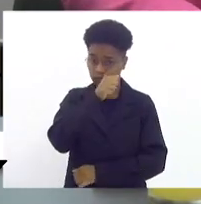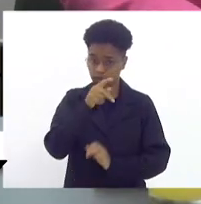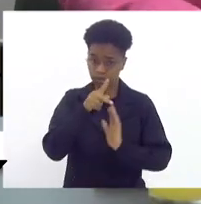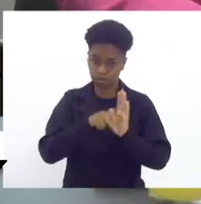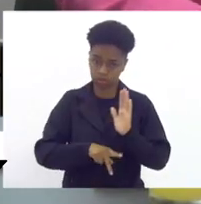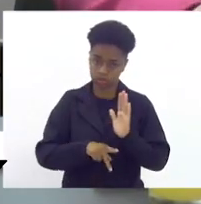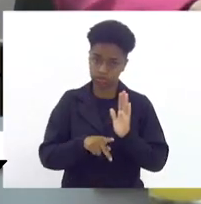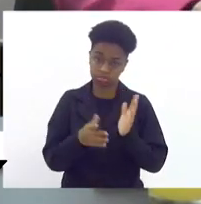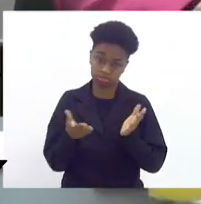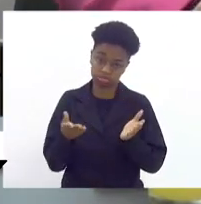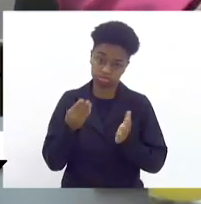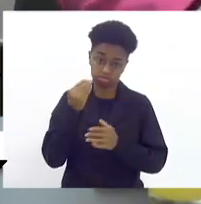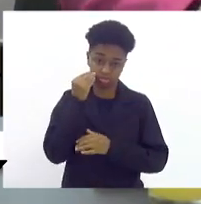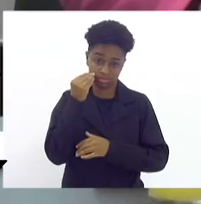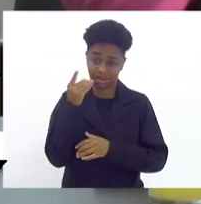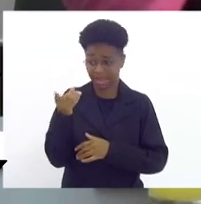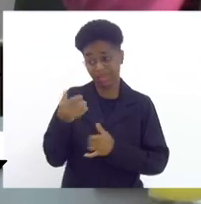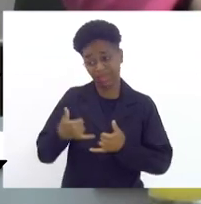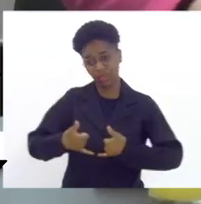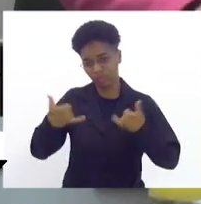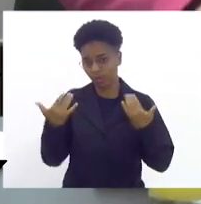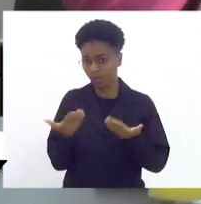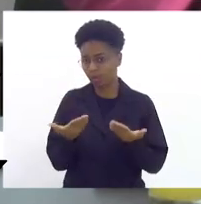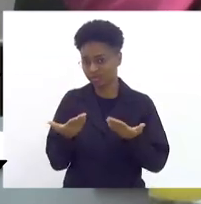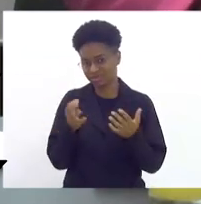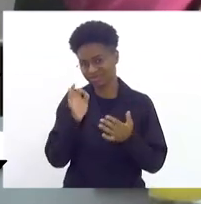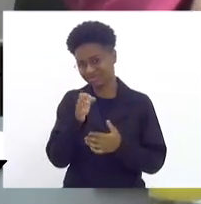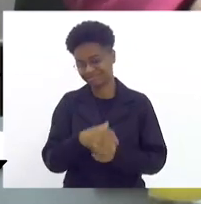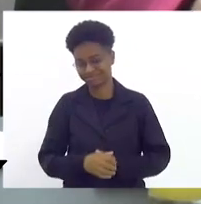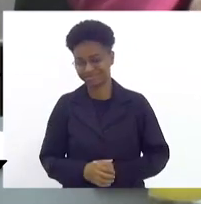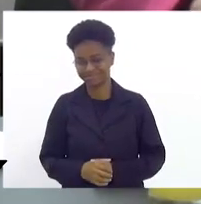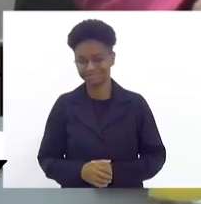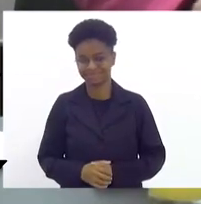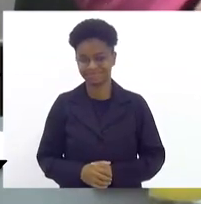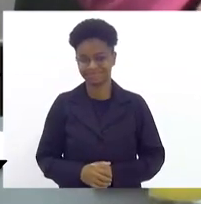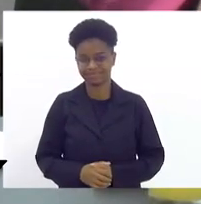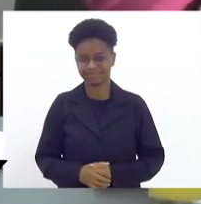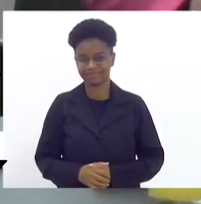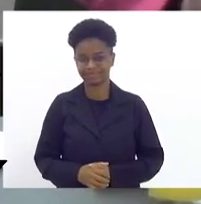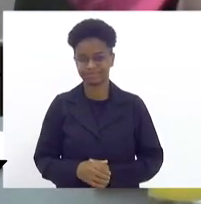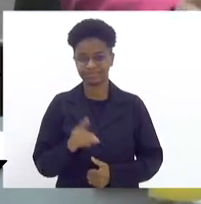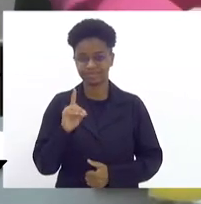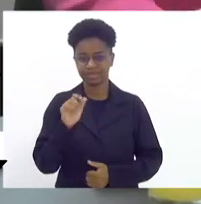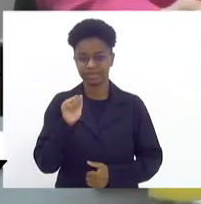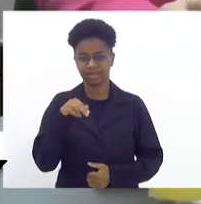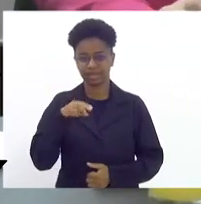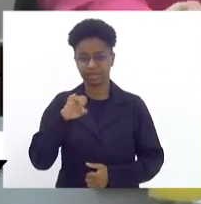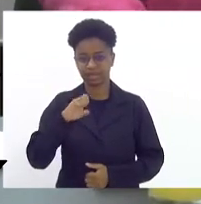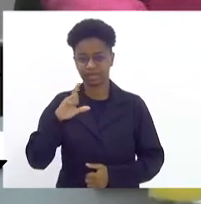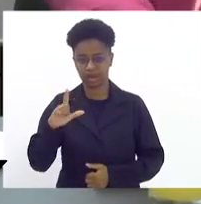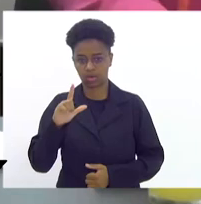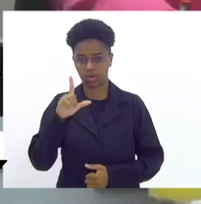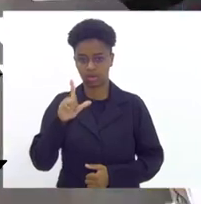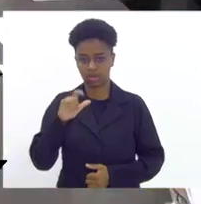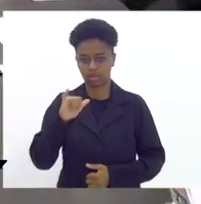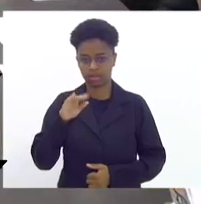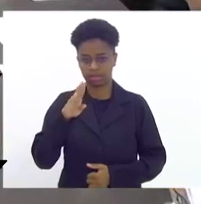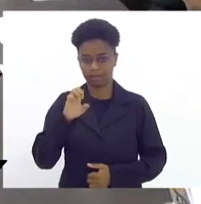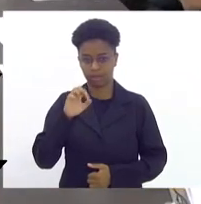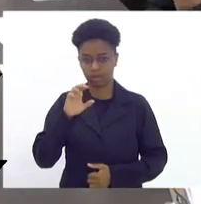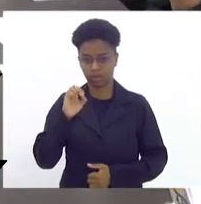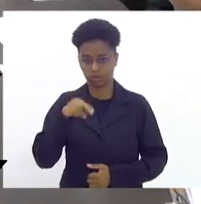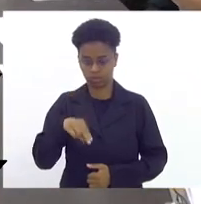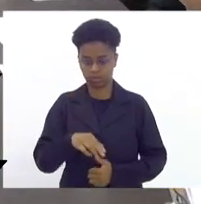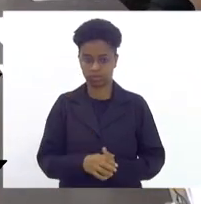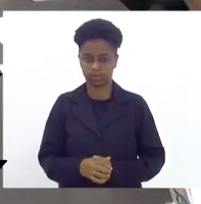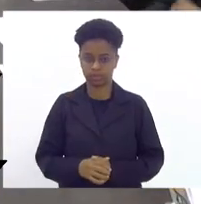do deputado aniversariante do dia de hoje, Daniel Librelon. Concordo, deputado. Concordo.